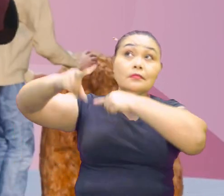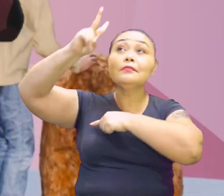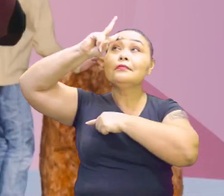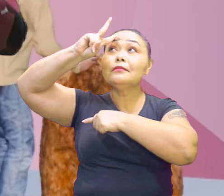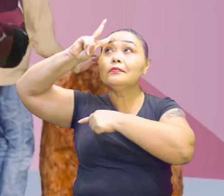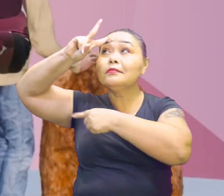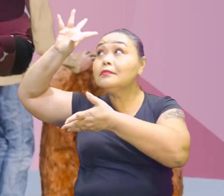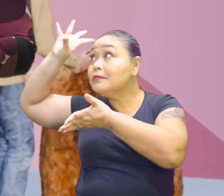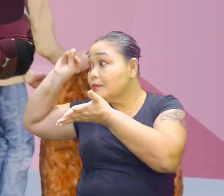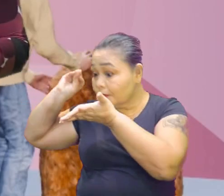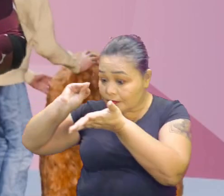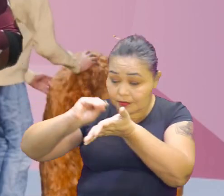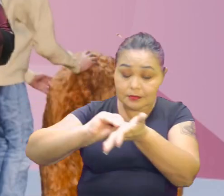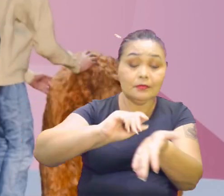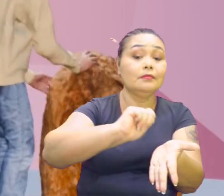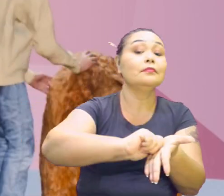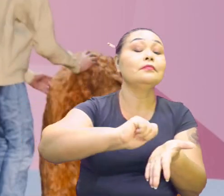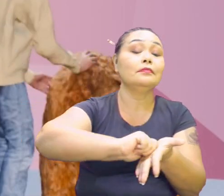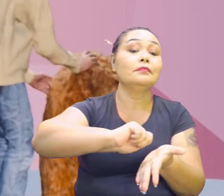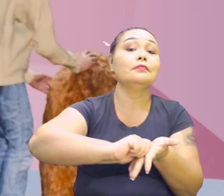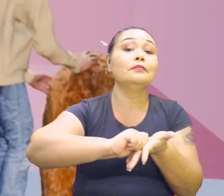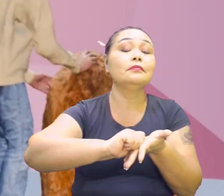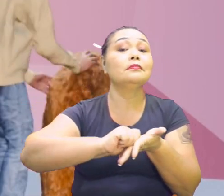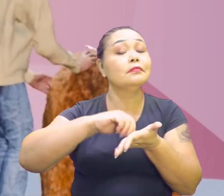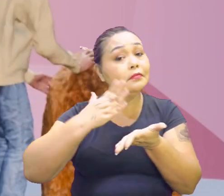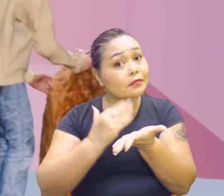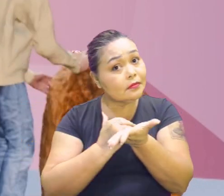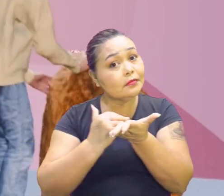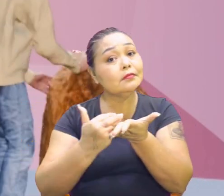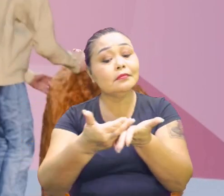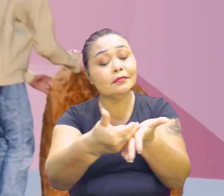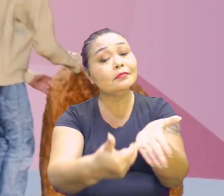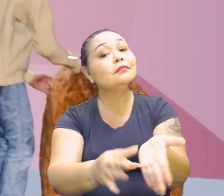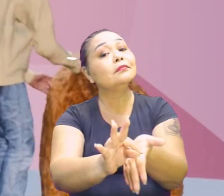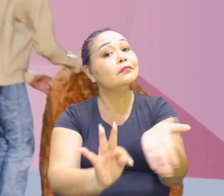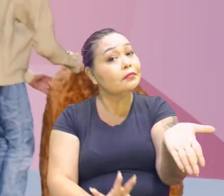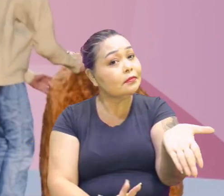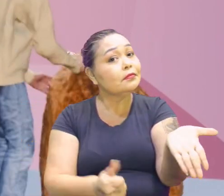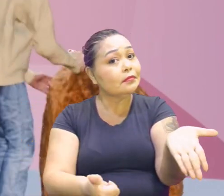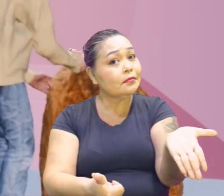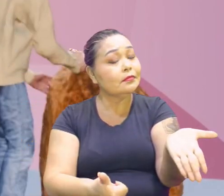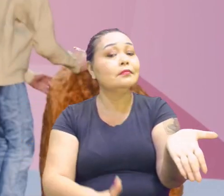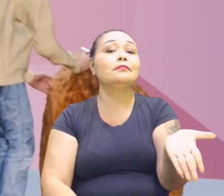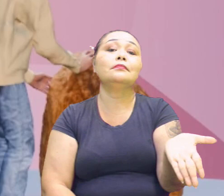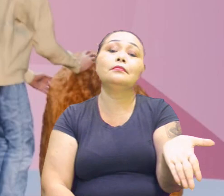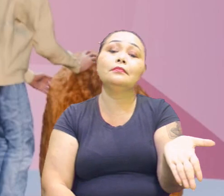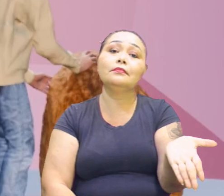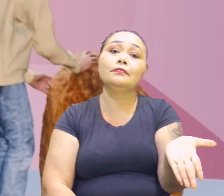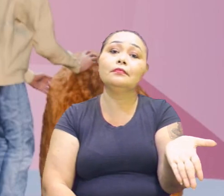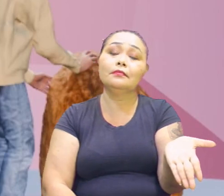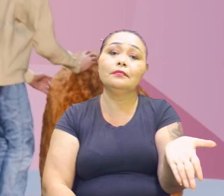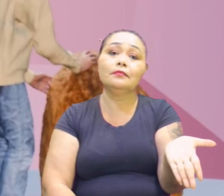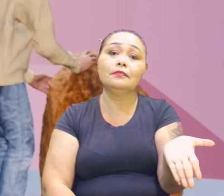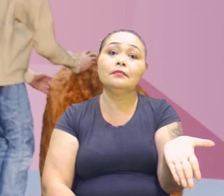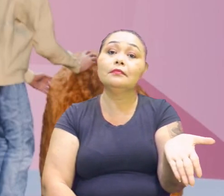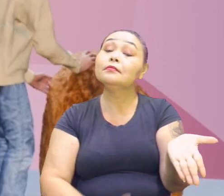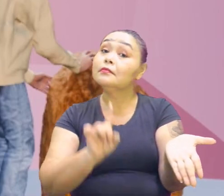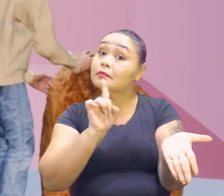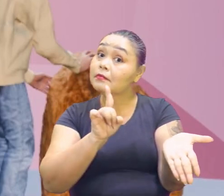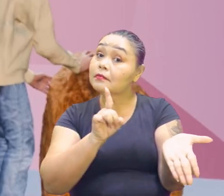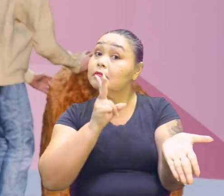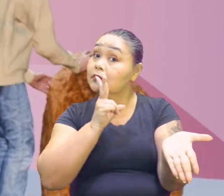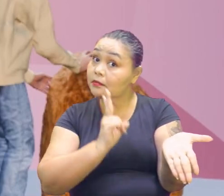também, fazer uma citação, e aí você começa bem o teu texto. Exato. Então, lá